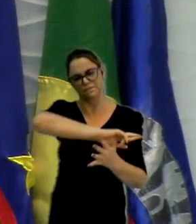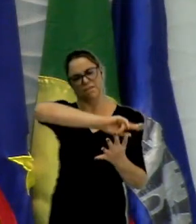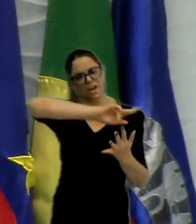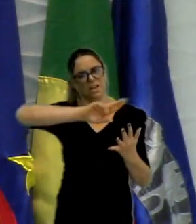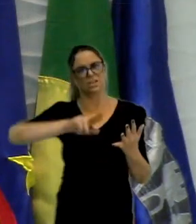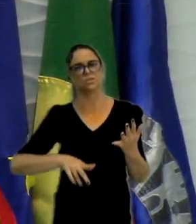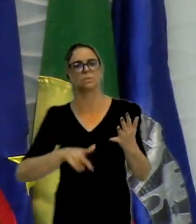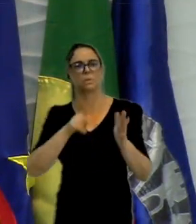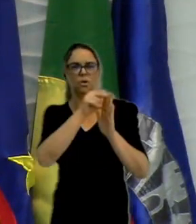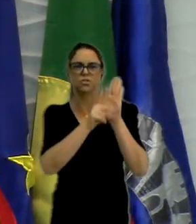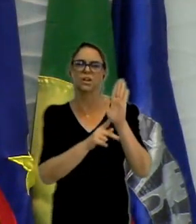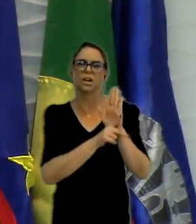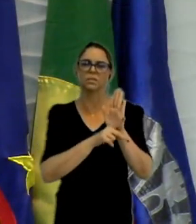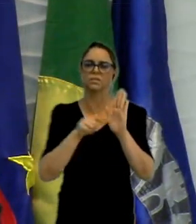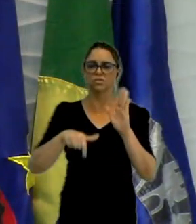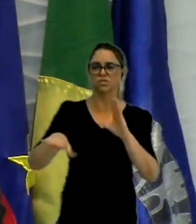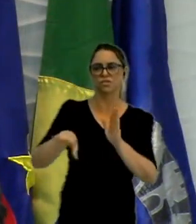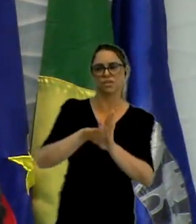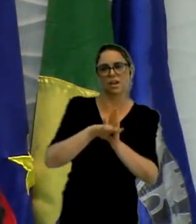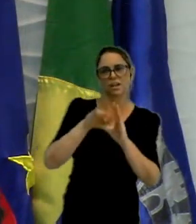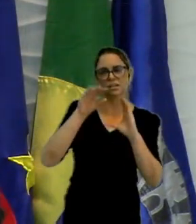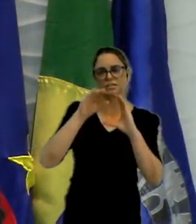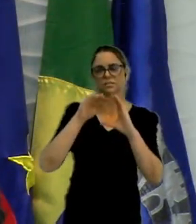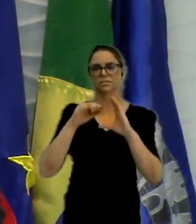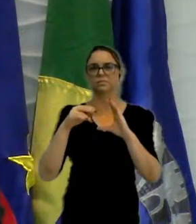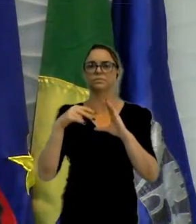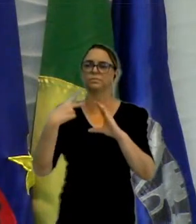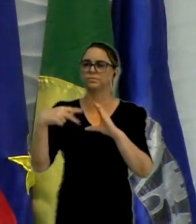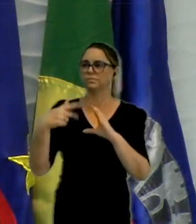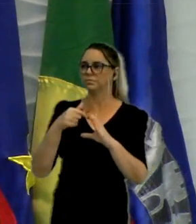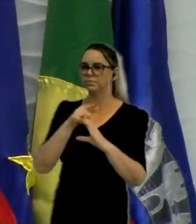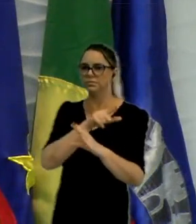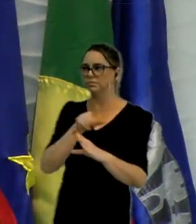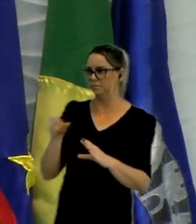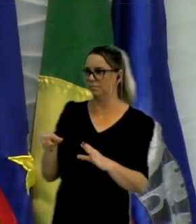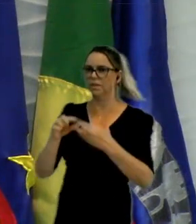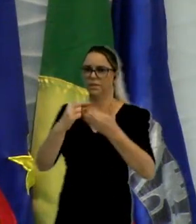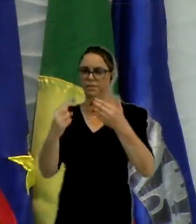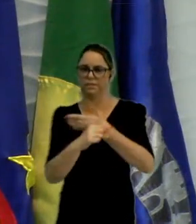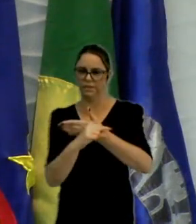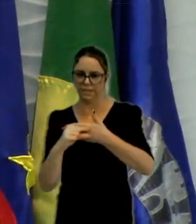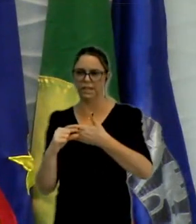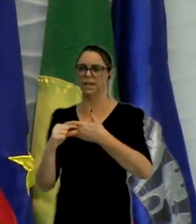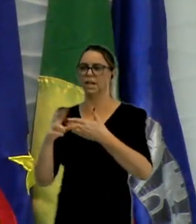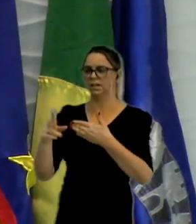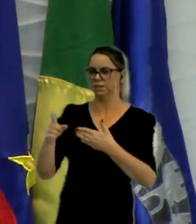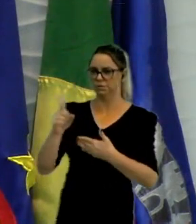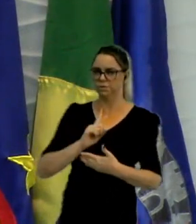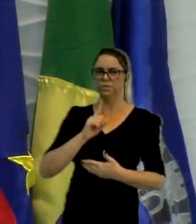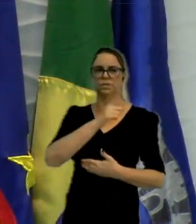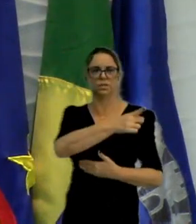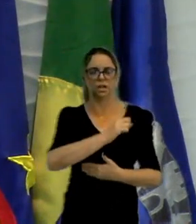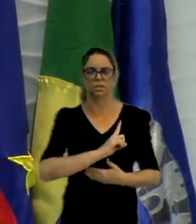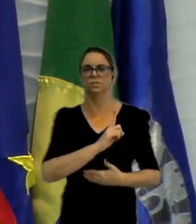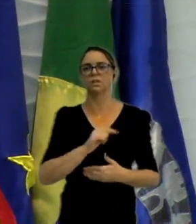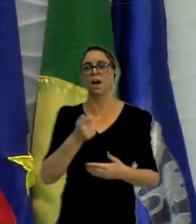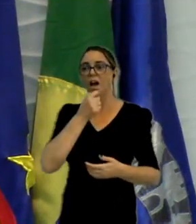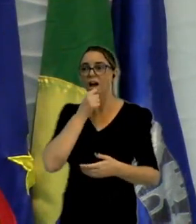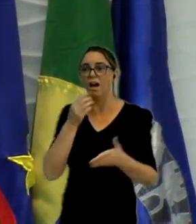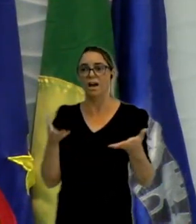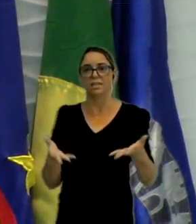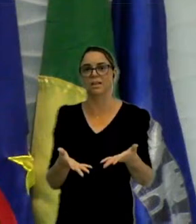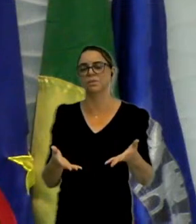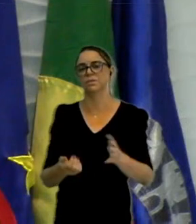projetos que passam aqui nessa casa, indicado por os colegas vereadores, por mim, e até agora não foi atendido. A gente